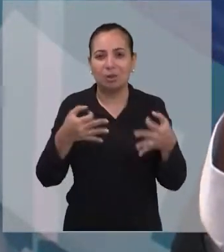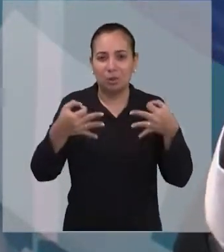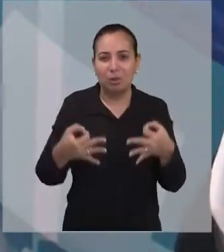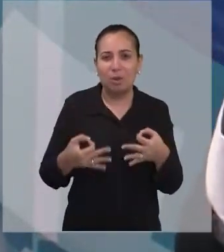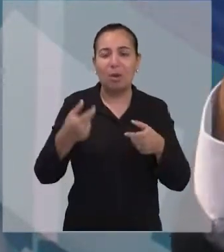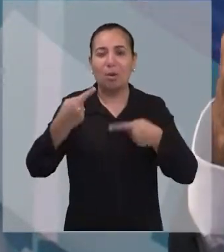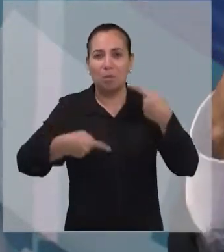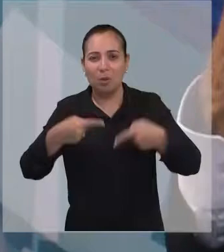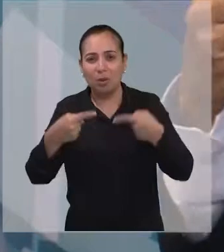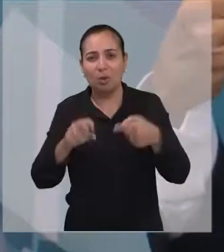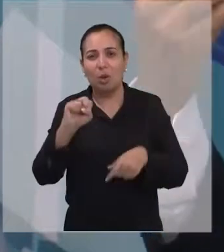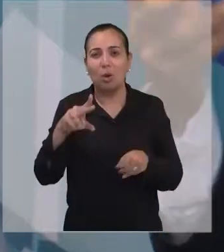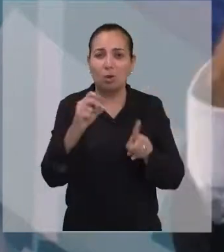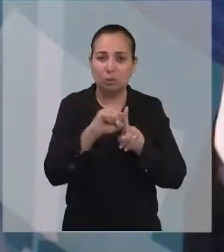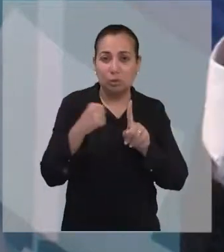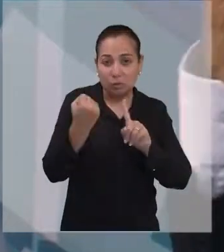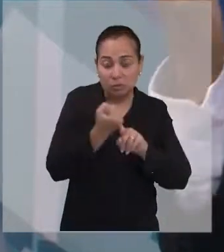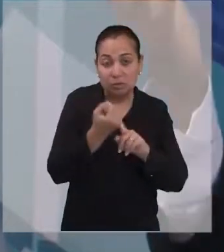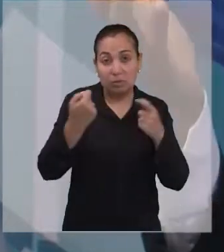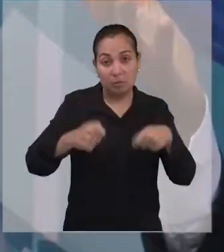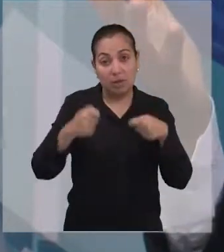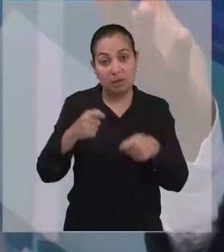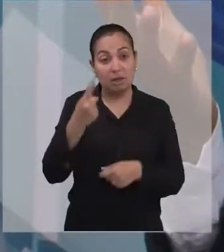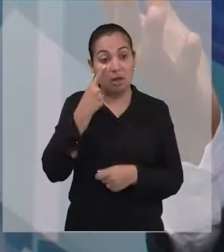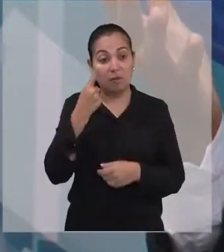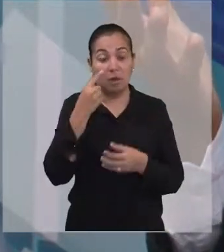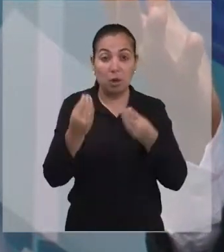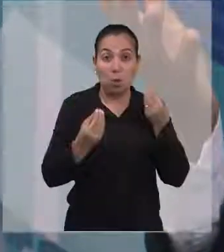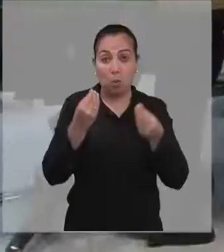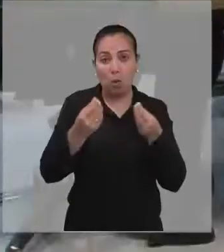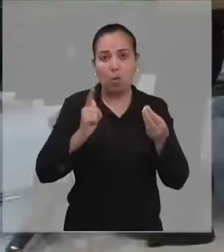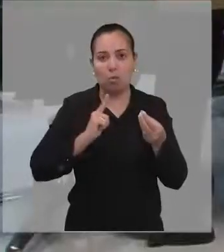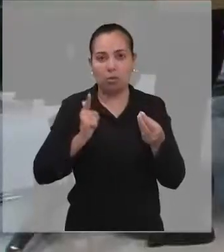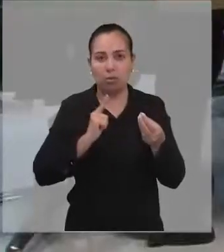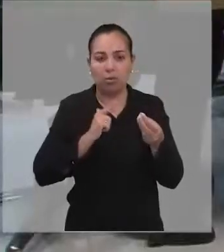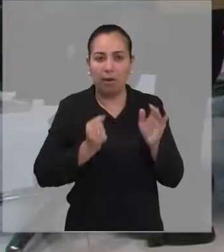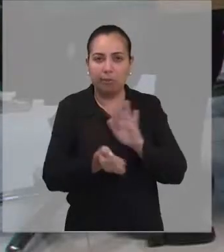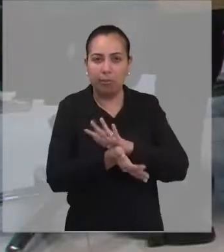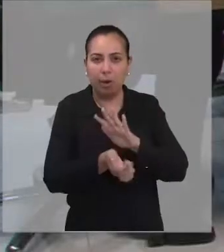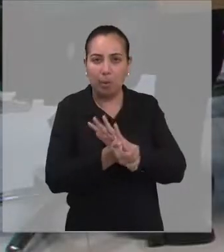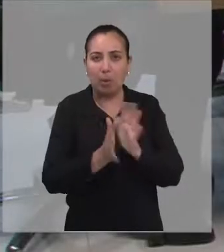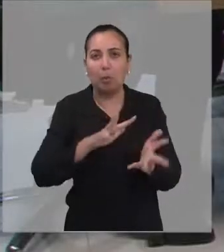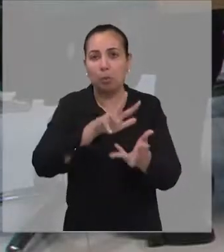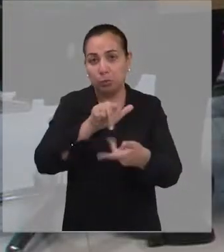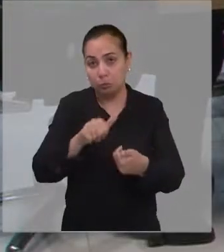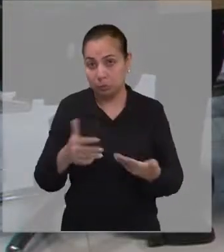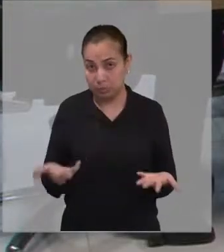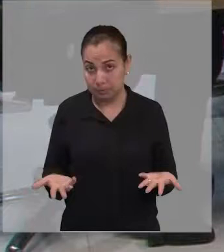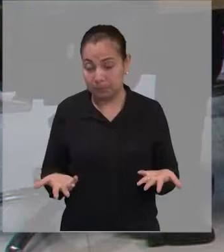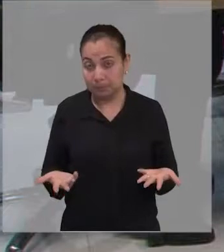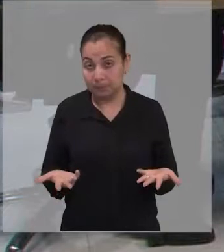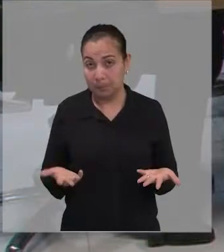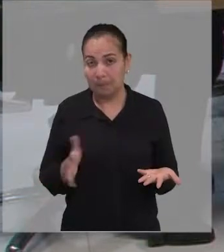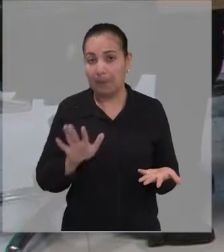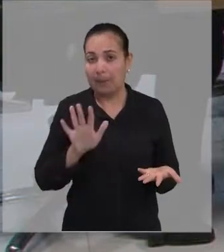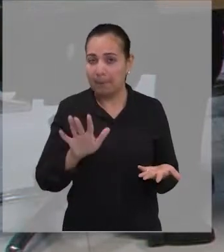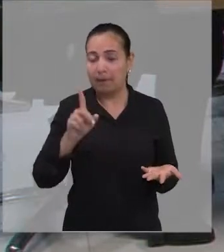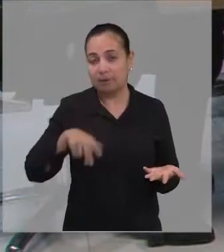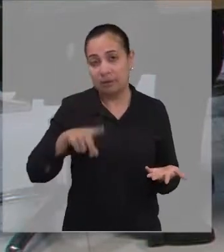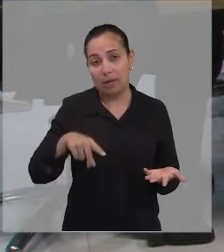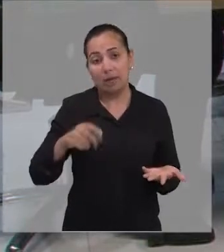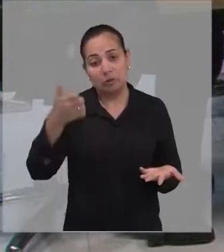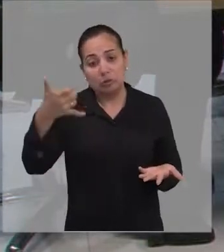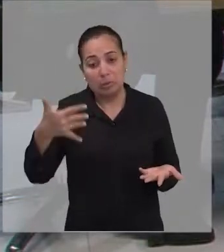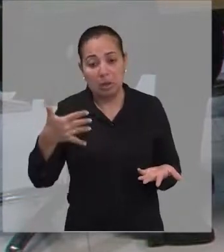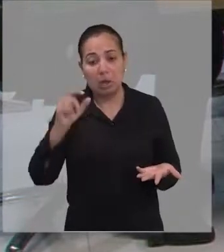sociais, estaria acobertando a corrupção maior do mundo. E isso sim seria justificar os meios em razão de